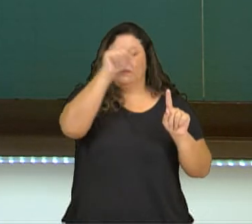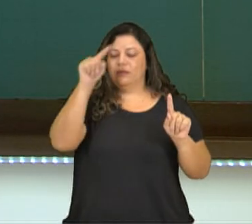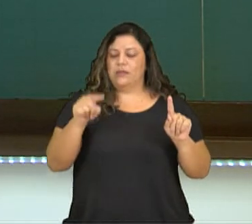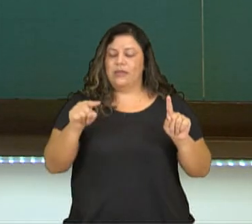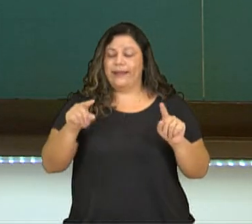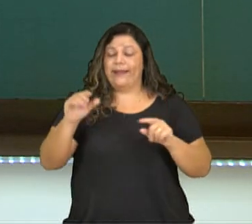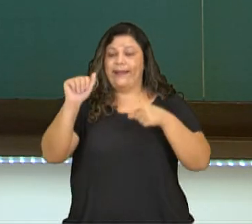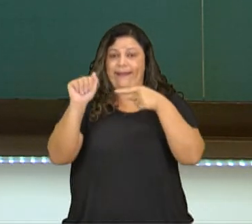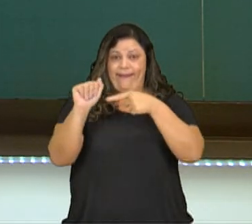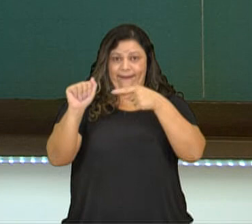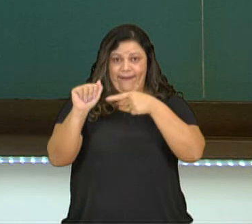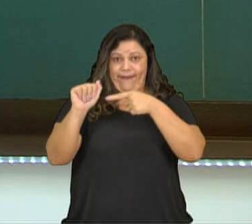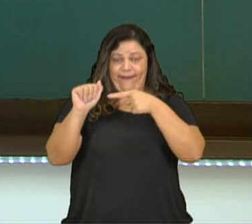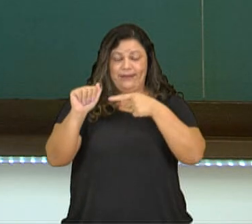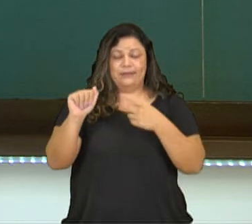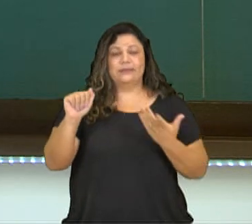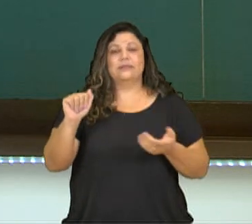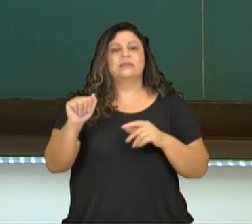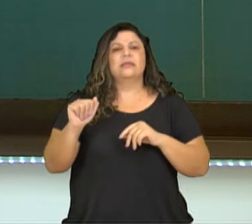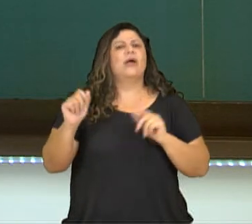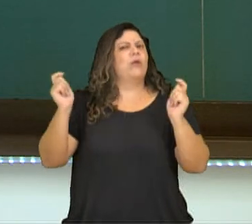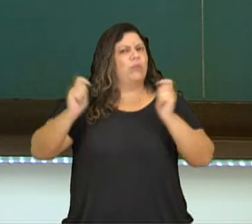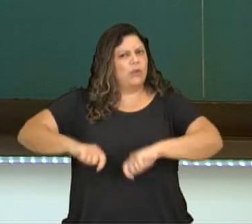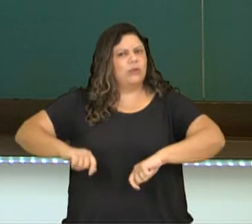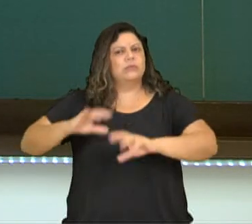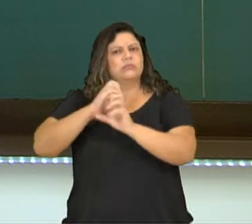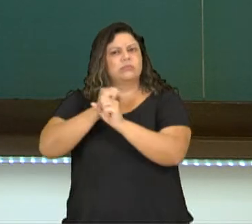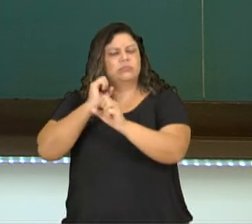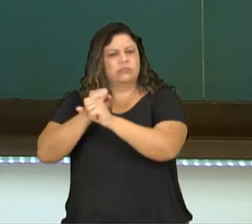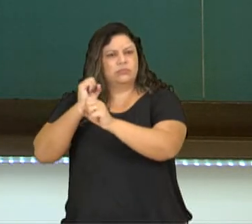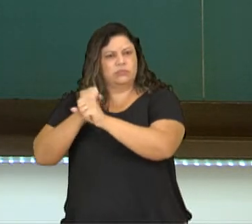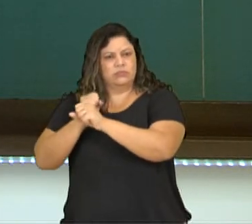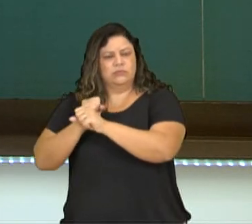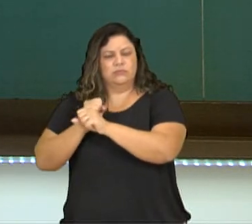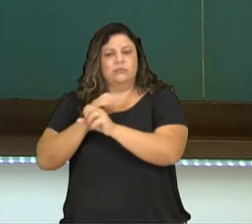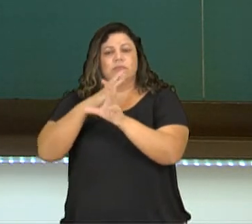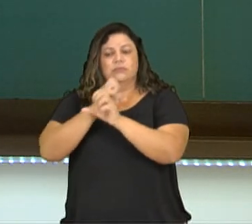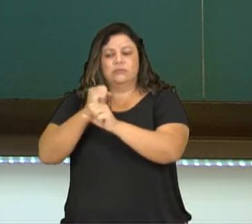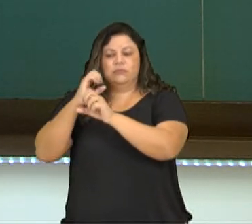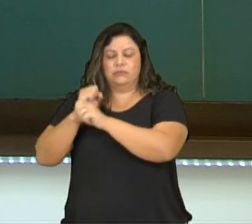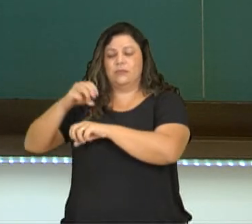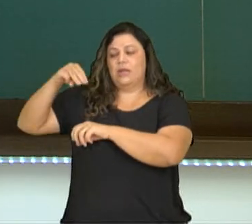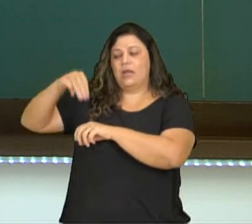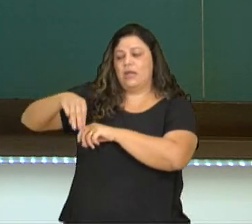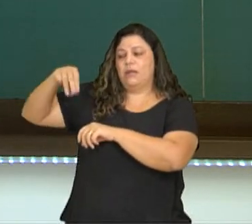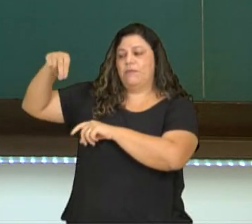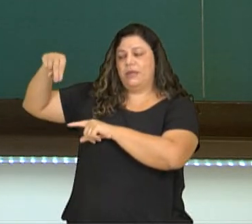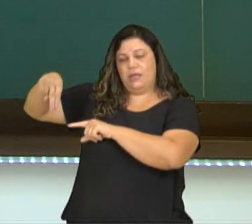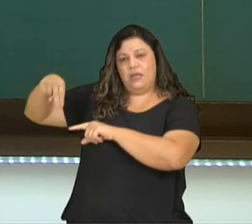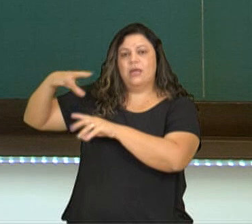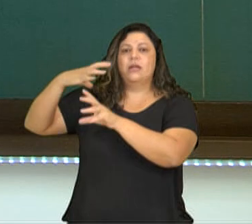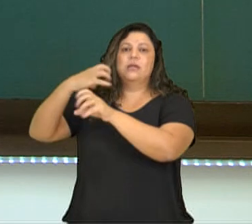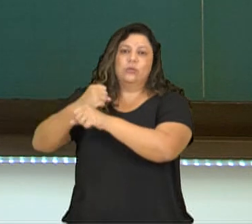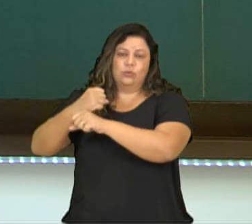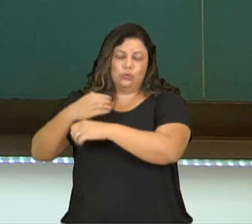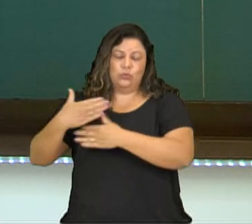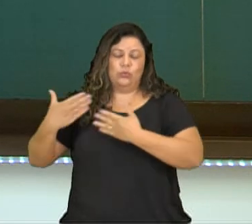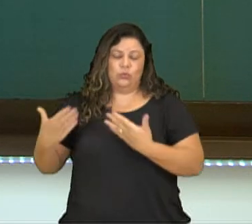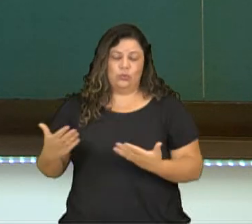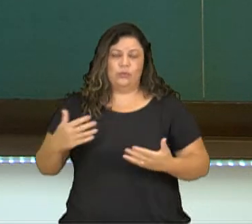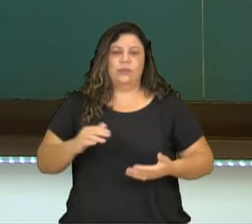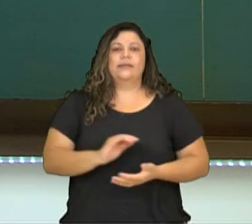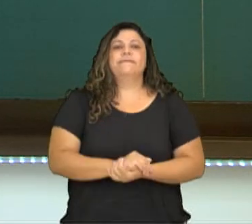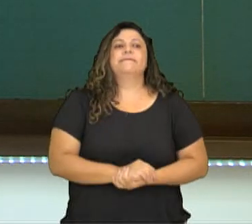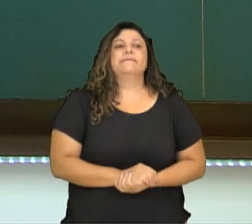a hipotenusa pode ser calculada pela soma das duas projeções, uma vez que os catetos recaem, né, sobre a